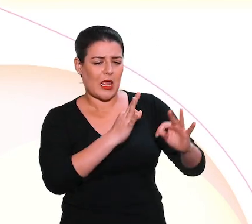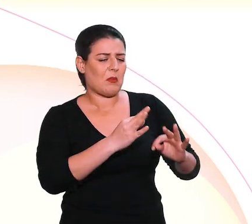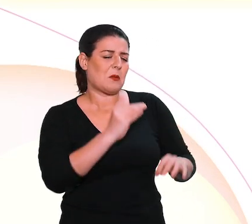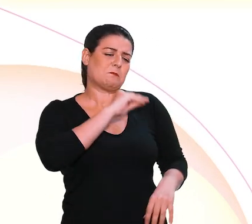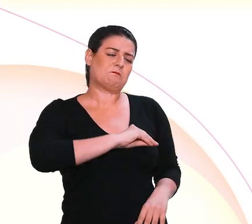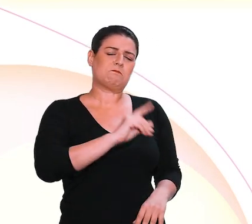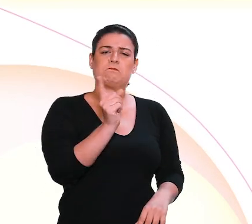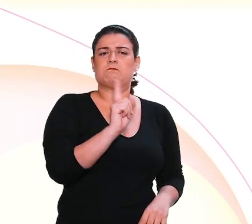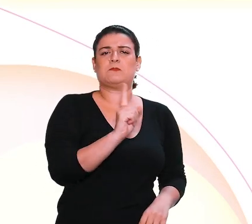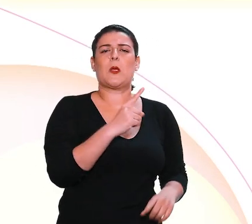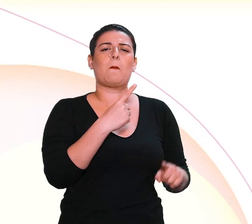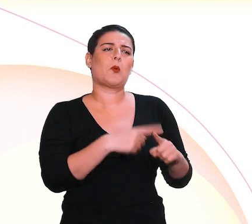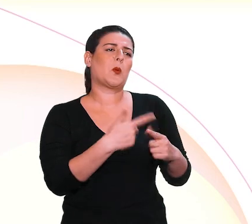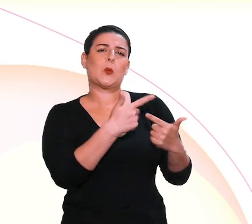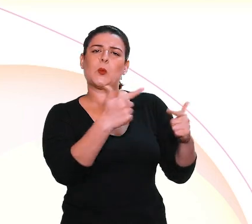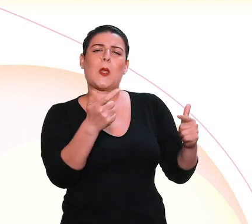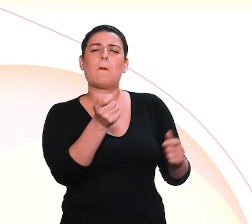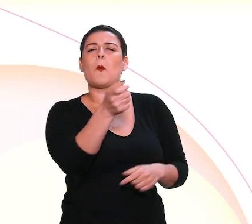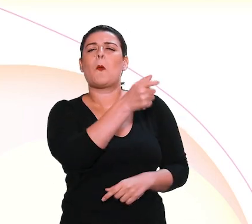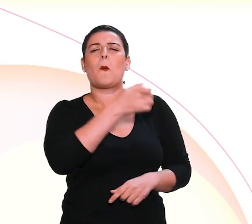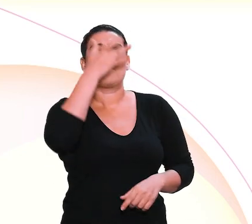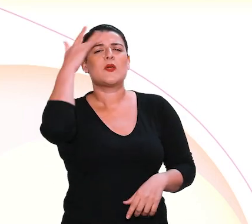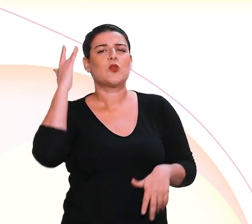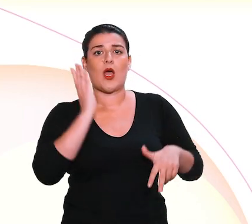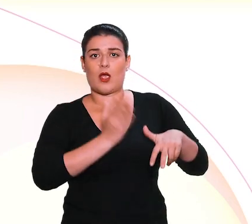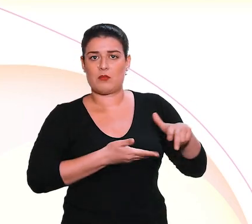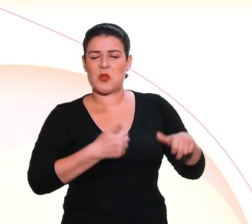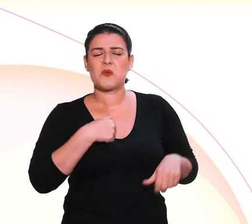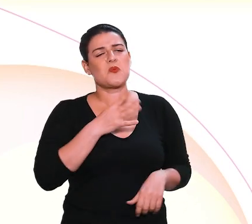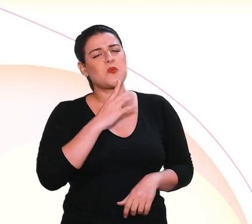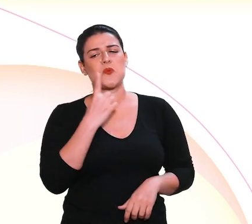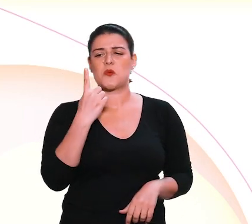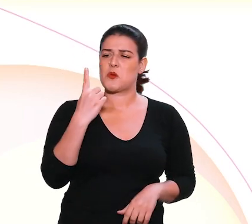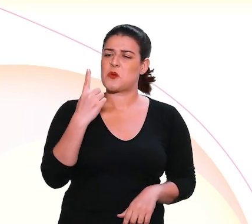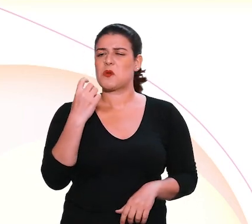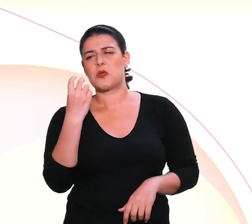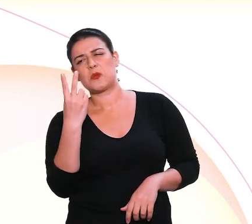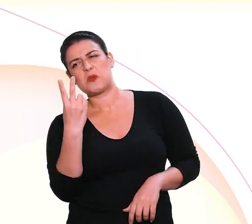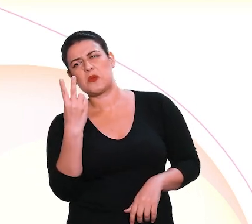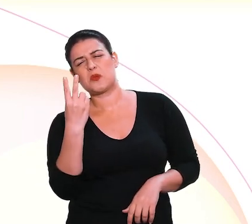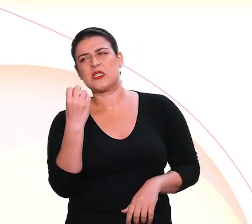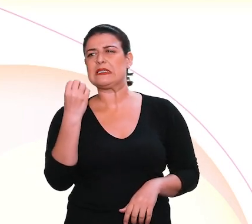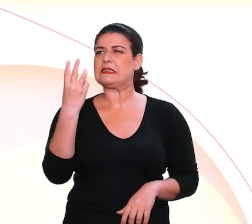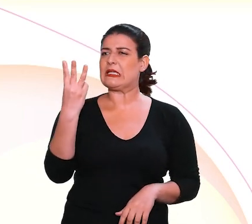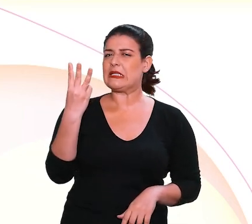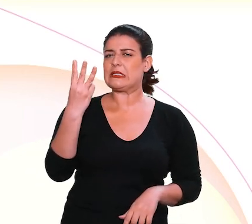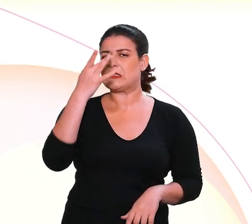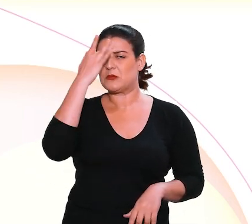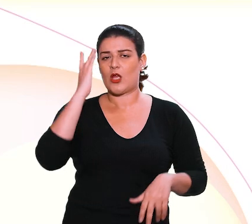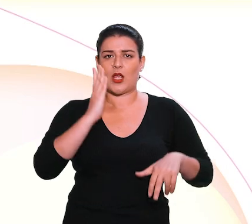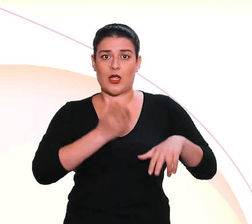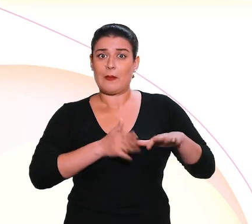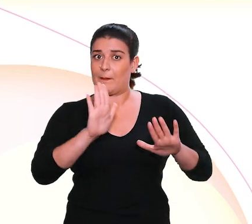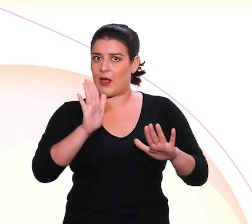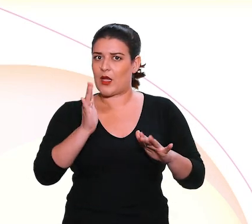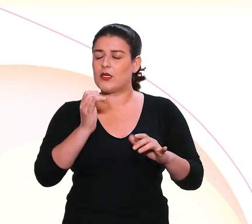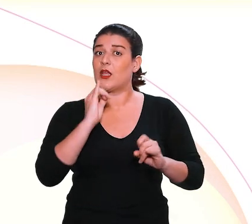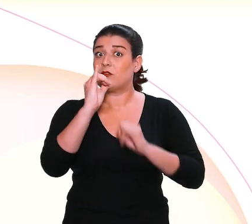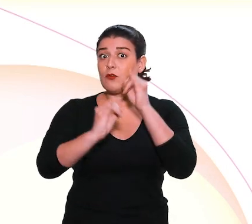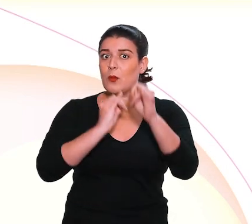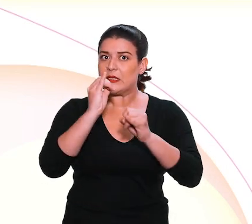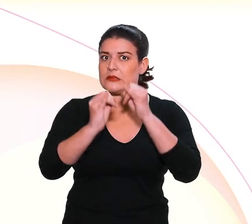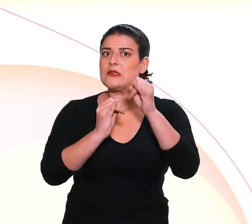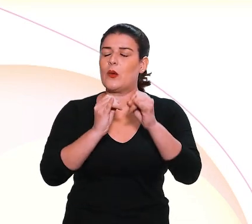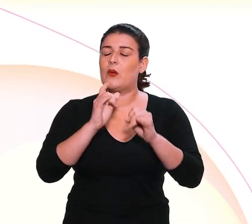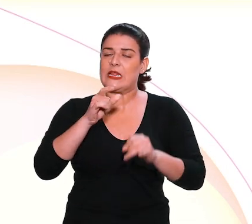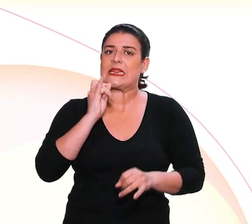dinheiro, porque não tem tanto amputado assim no Brasil. Eu conheço 1, 2, 3 pessoas no máximo. Mas olha que dado